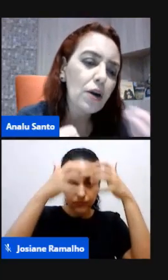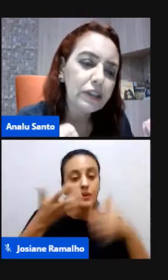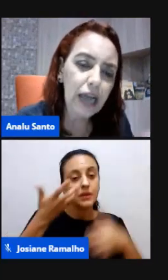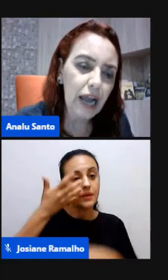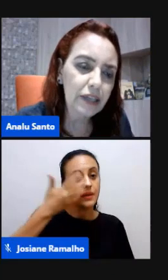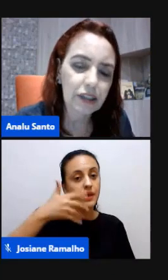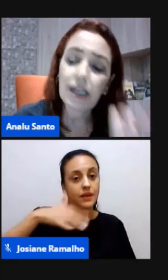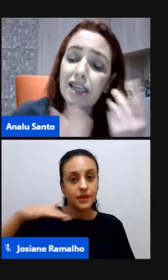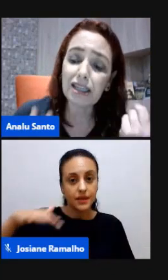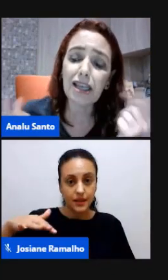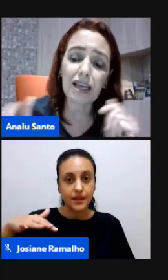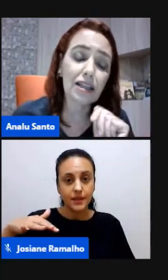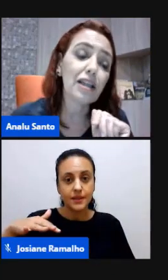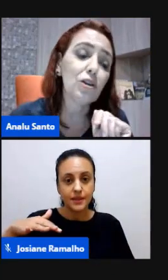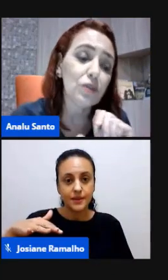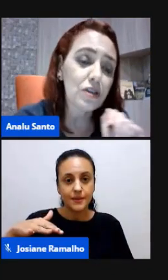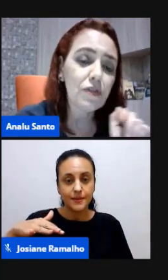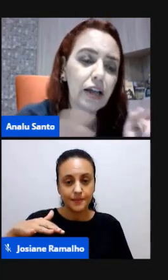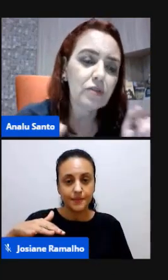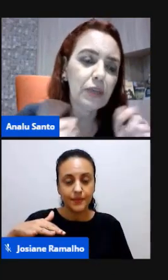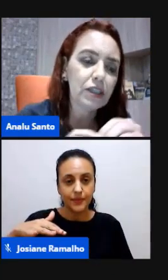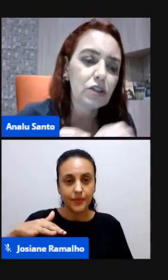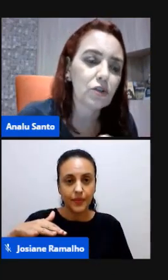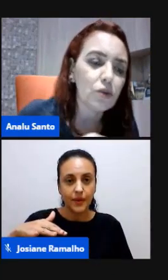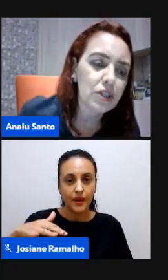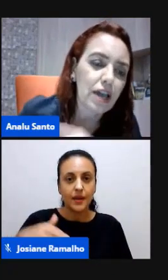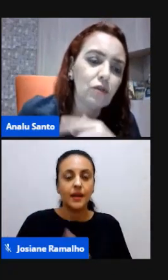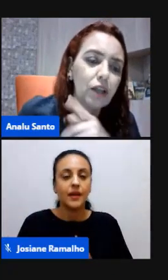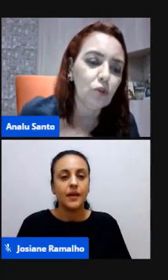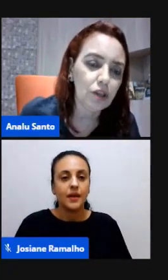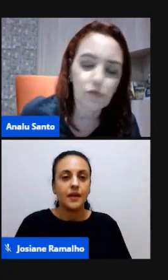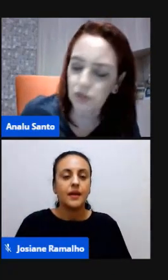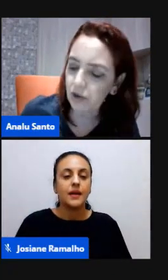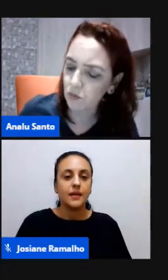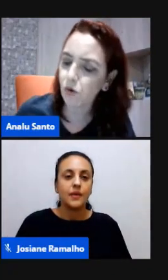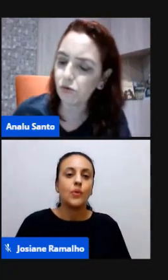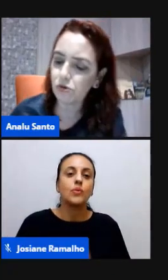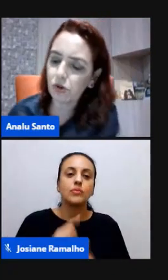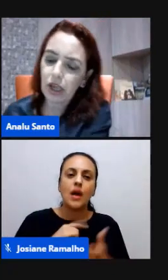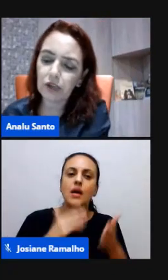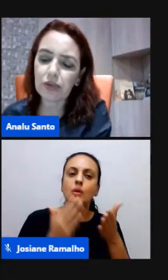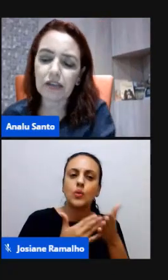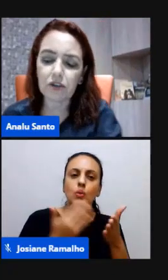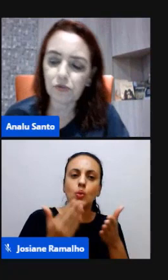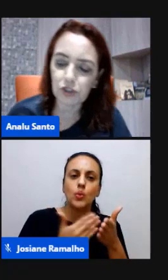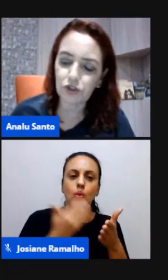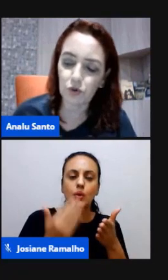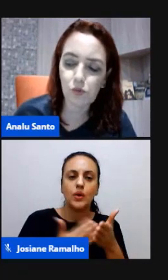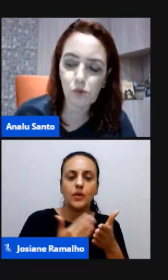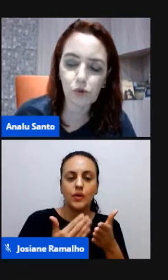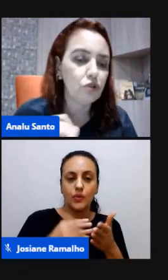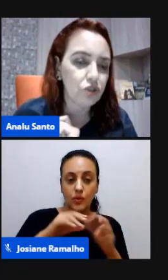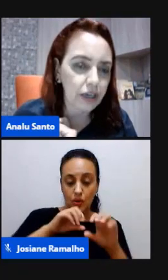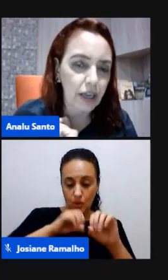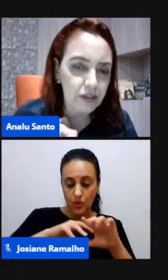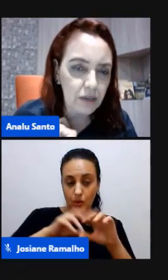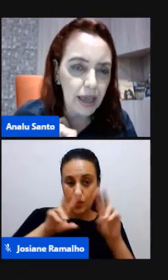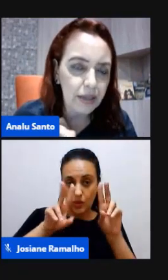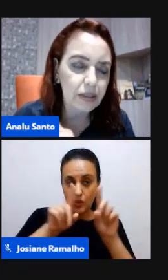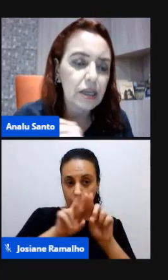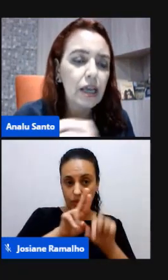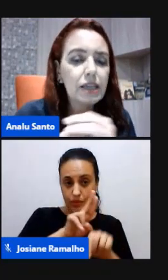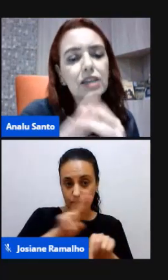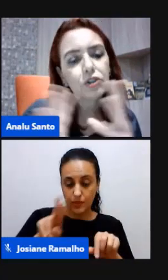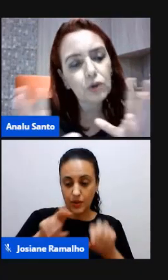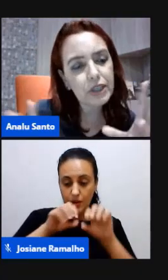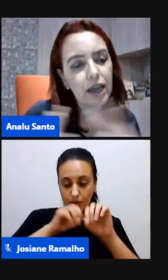é o Howard Gardner, que ele, inclusive, as meninas trouxeram no livro, né, o mundo, Educação Infantil, um mundo de janelas